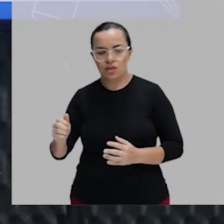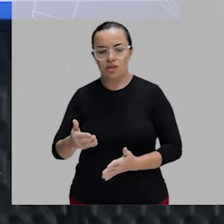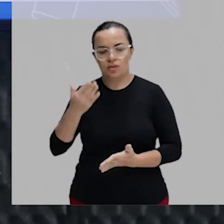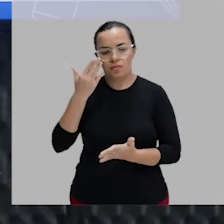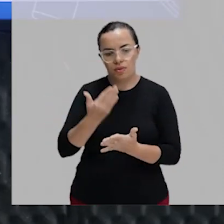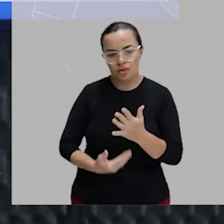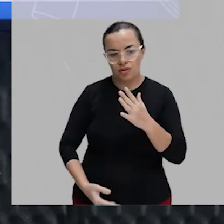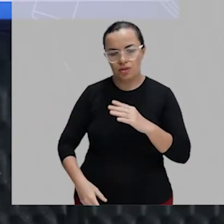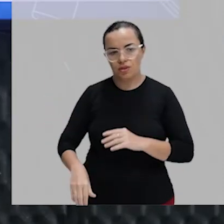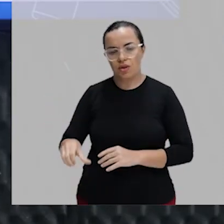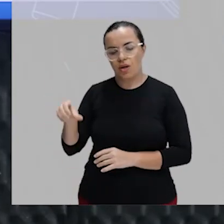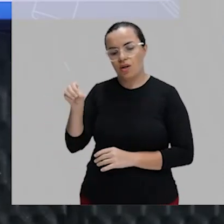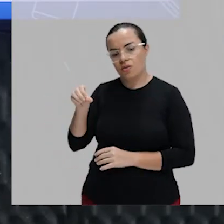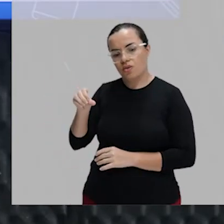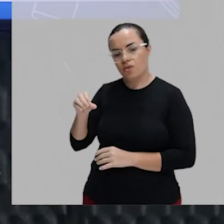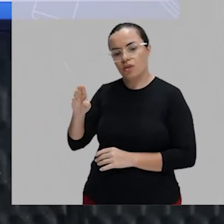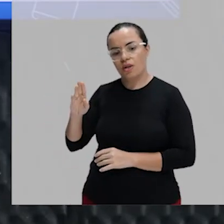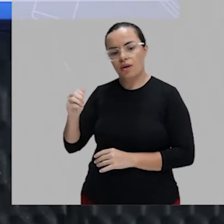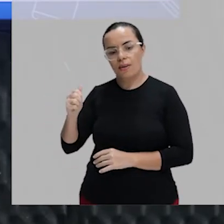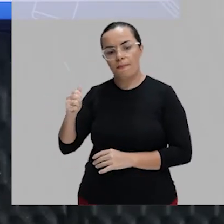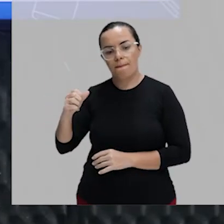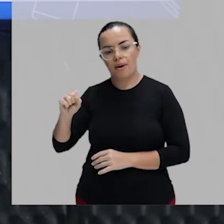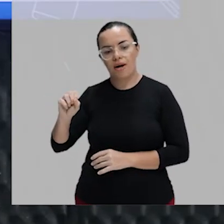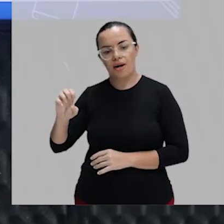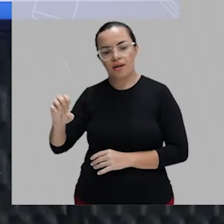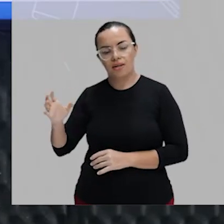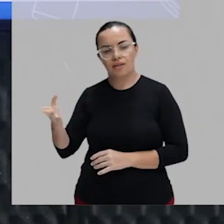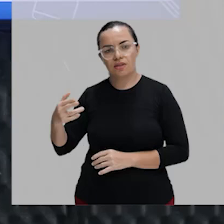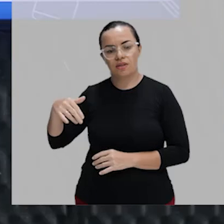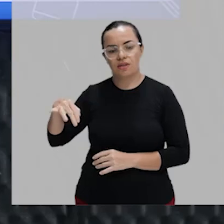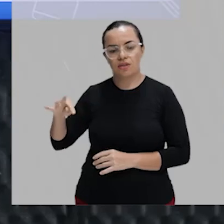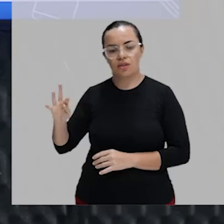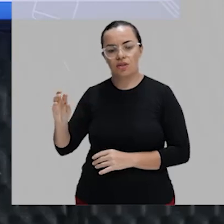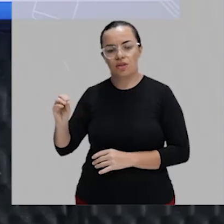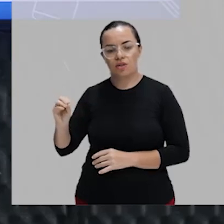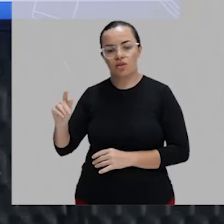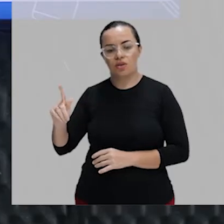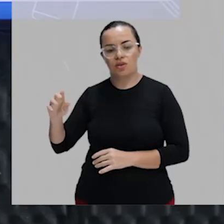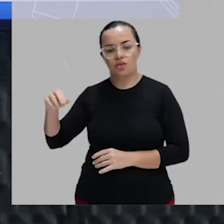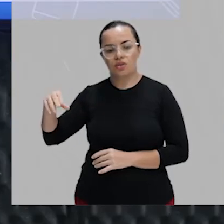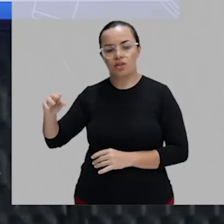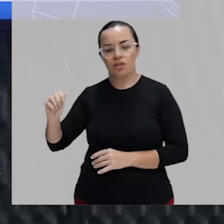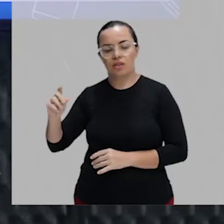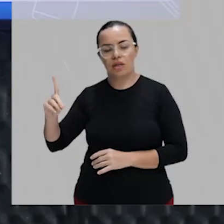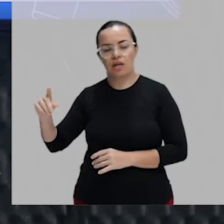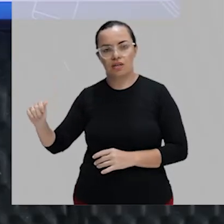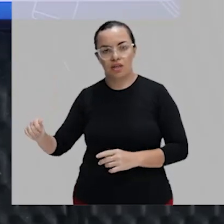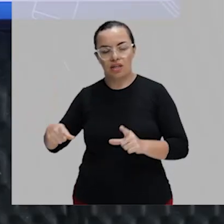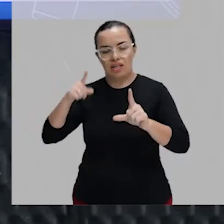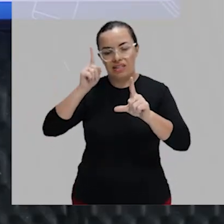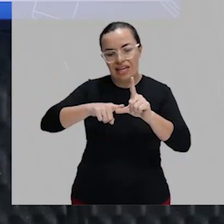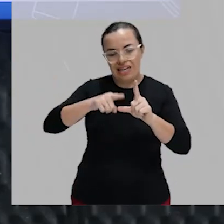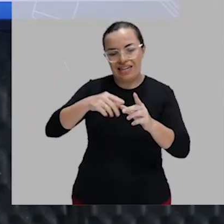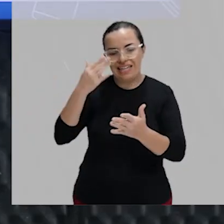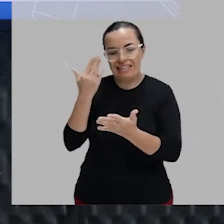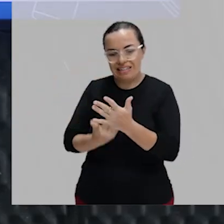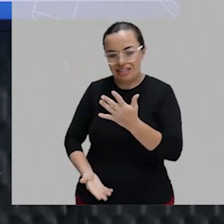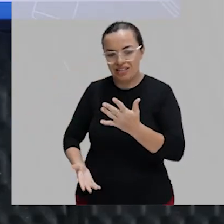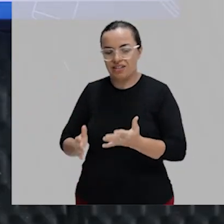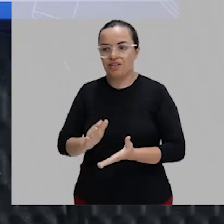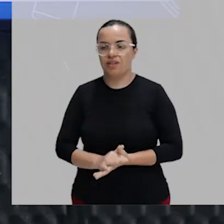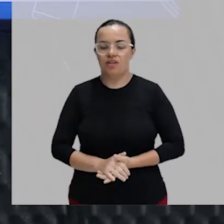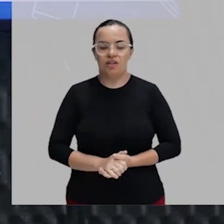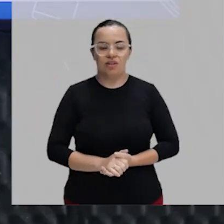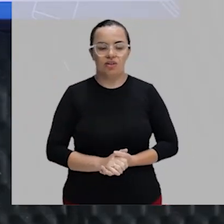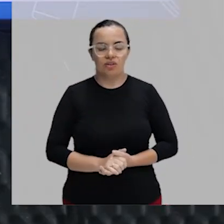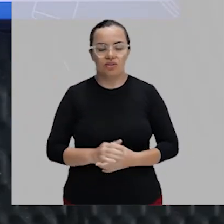aqui, ó, eu sei que de 3 em 3 bases nitrogenadas, eu tenho a cada 3 bases um aminoácido. Então, se eu vou ter uma